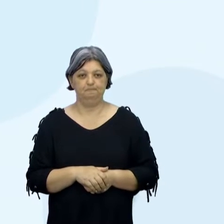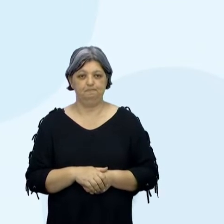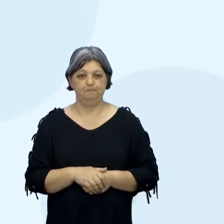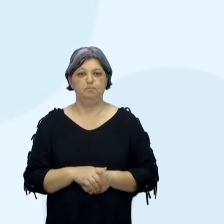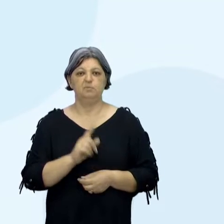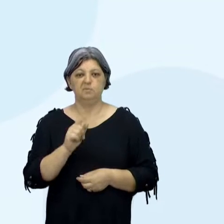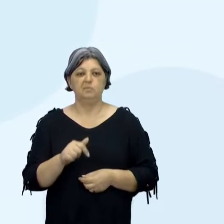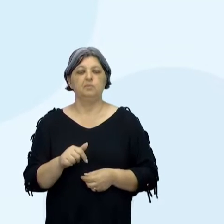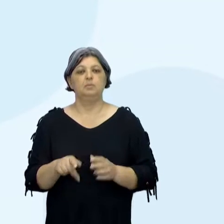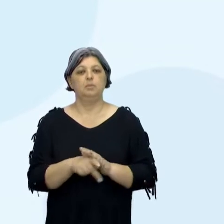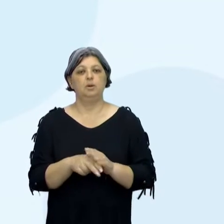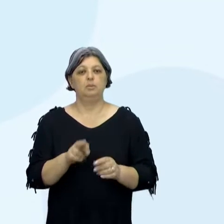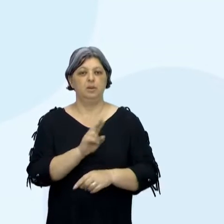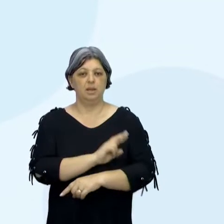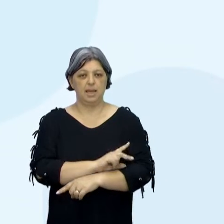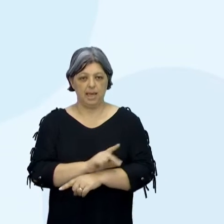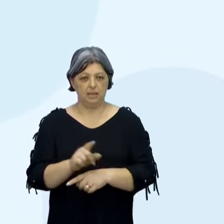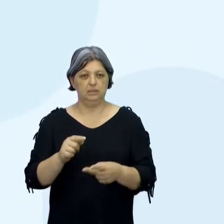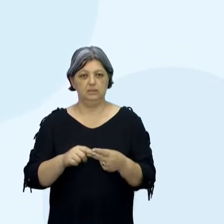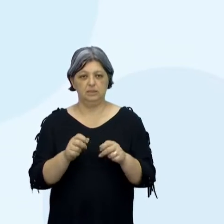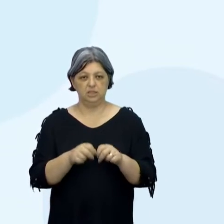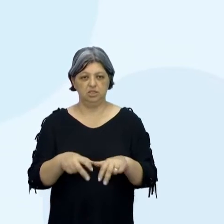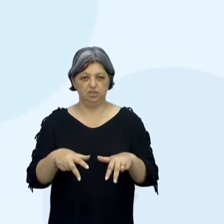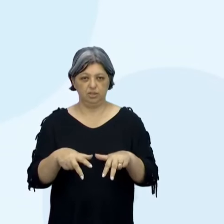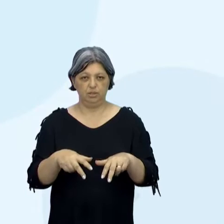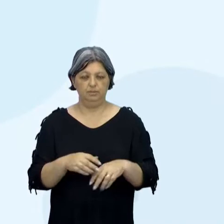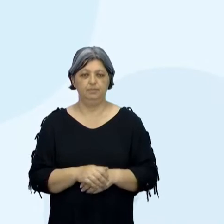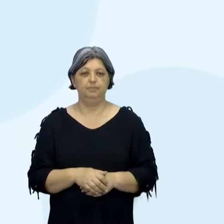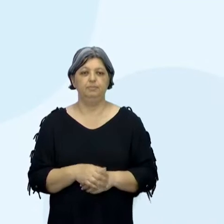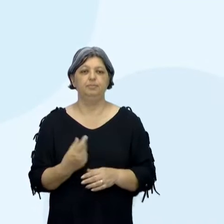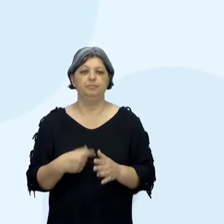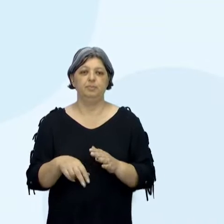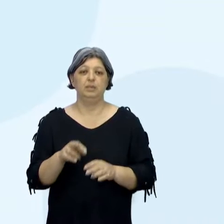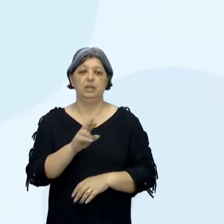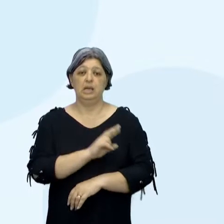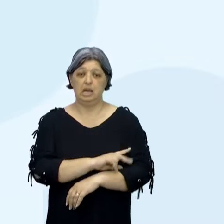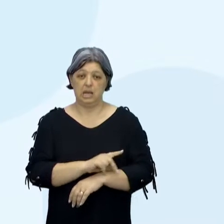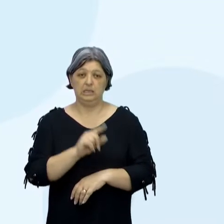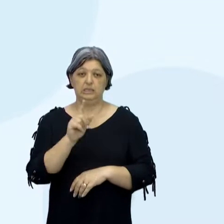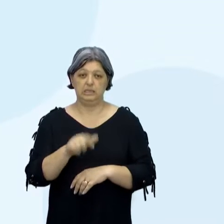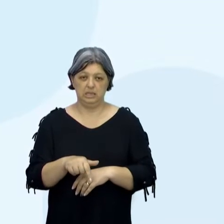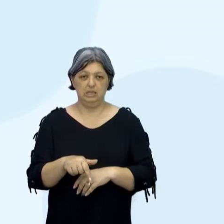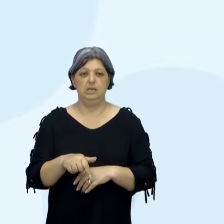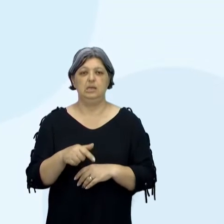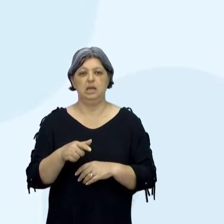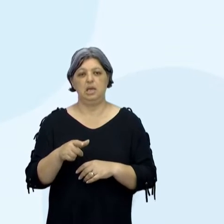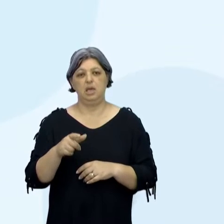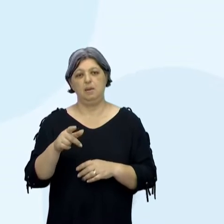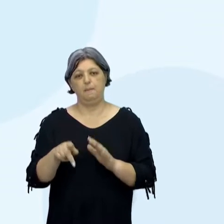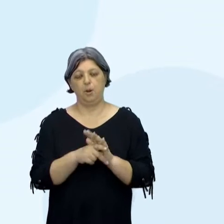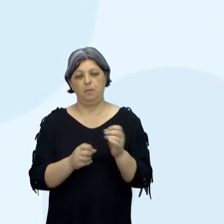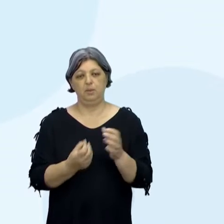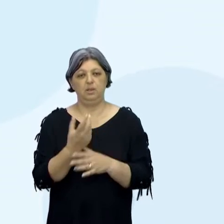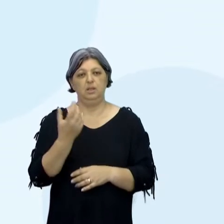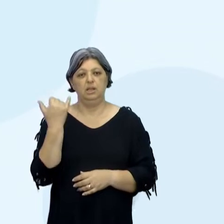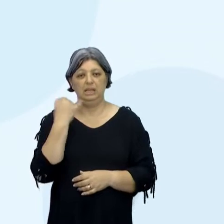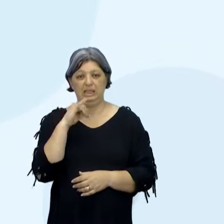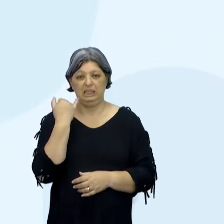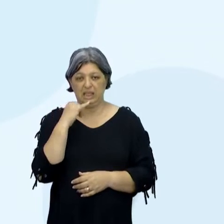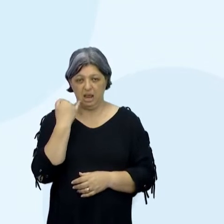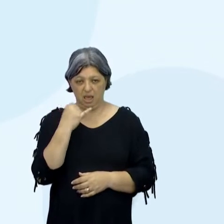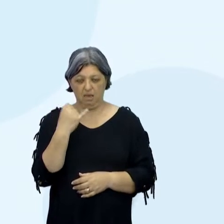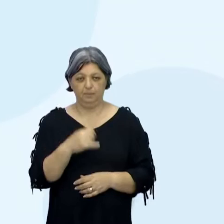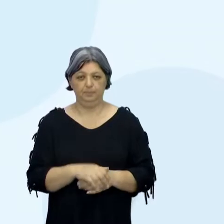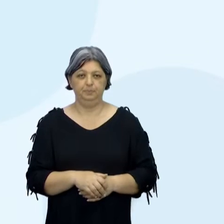então o conceito de raça e o conceito de etnia. Raça vem do italiano razza, que é um